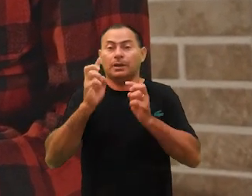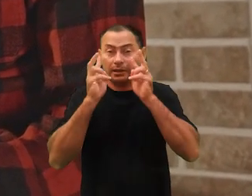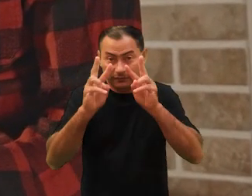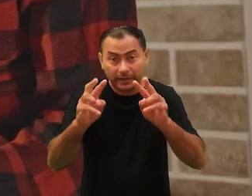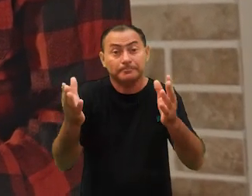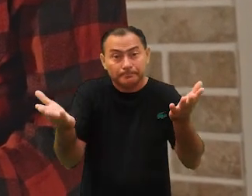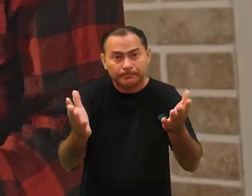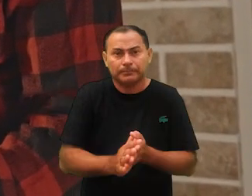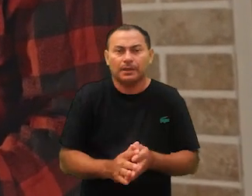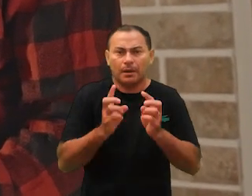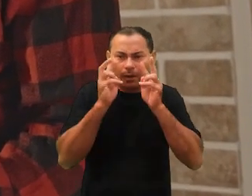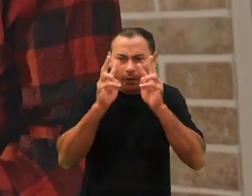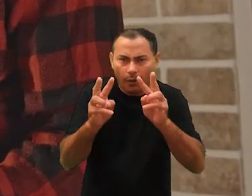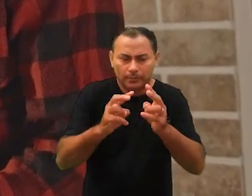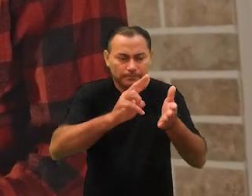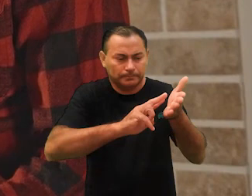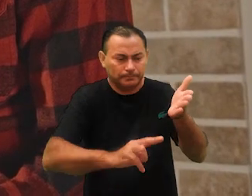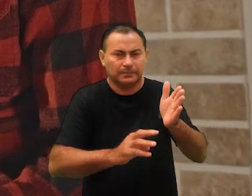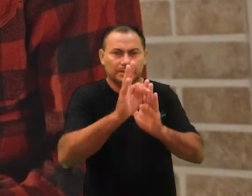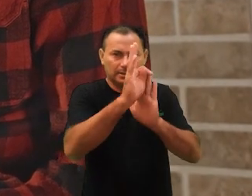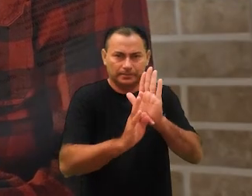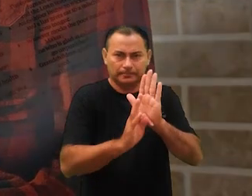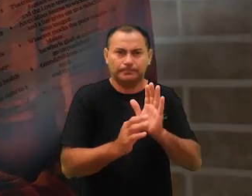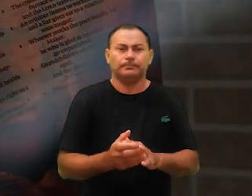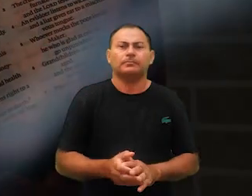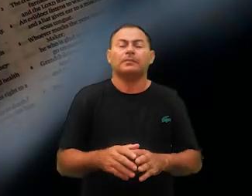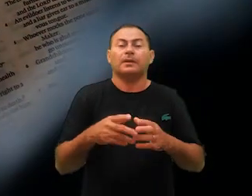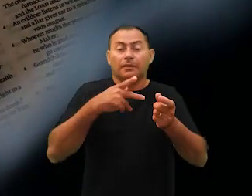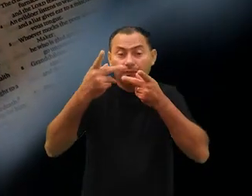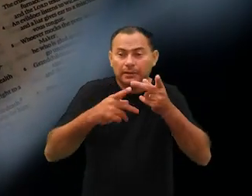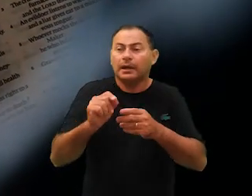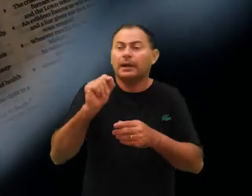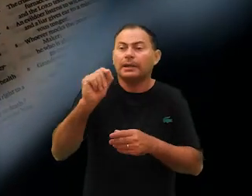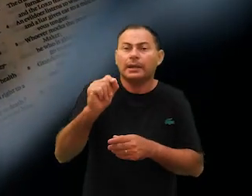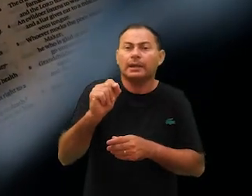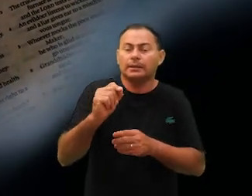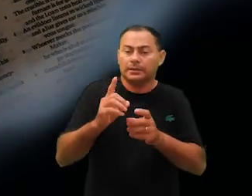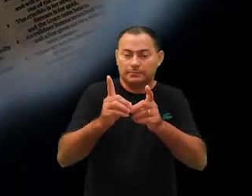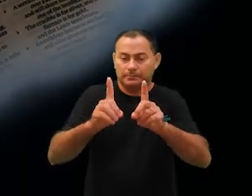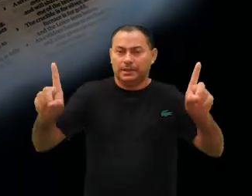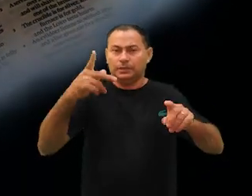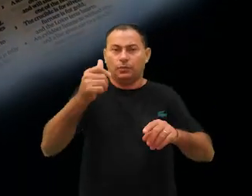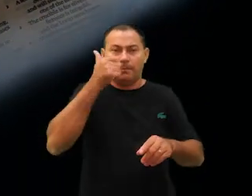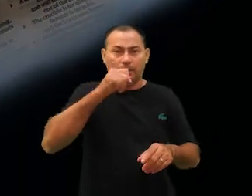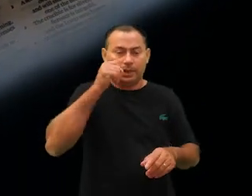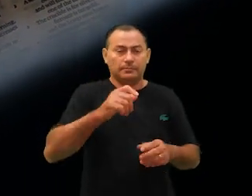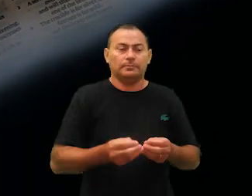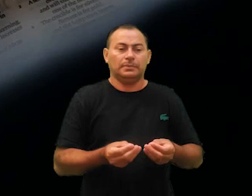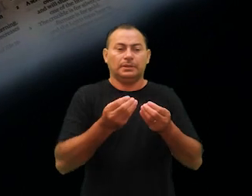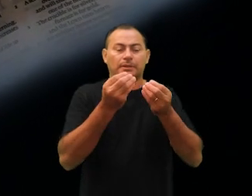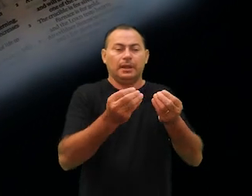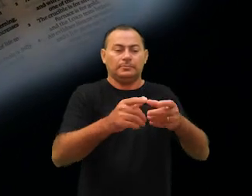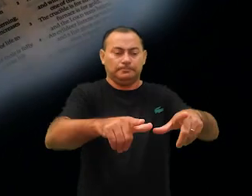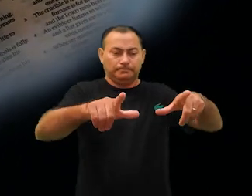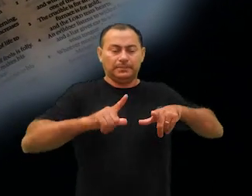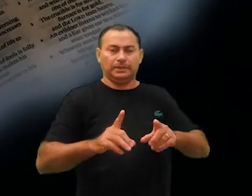que você vê. Acompanhe conosco a leitura desse trecho. Foi dito, aquele que se divorciar de sua mulher deverá